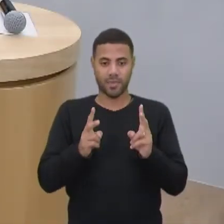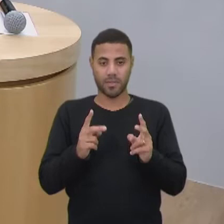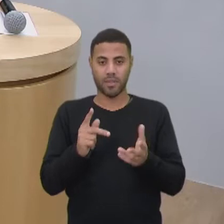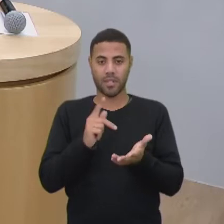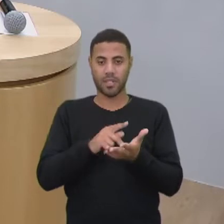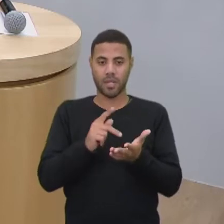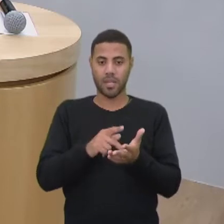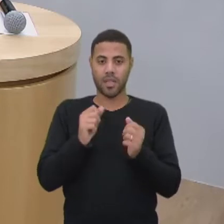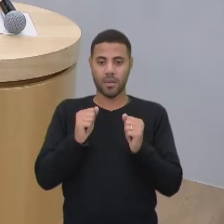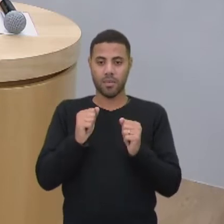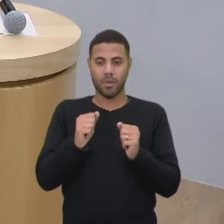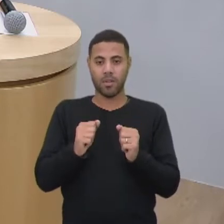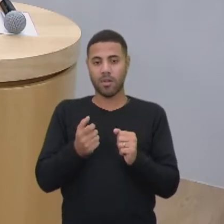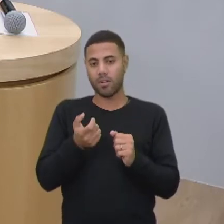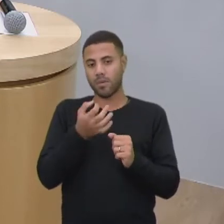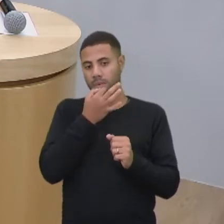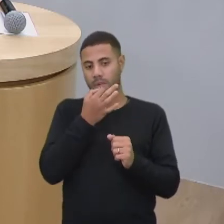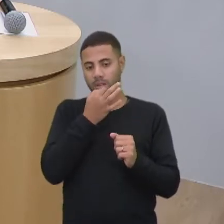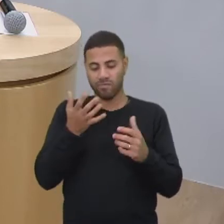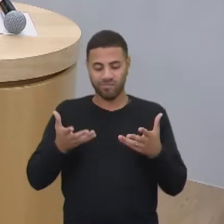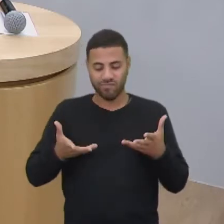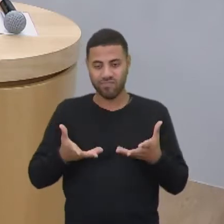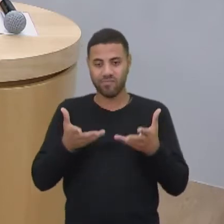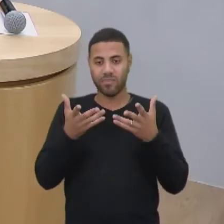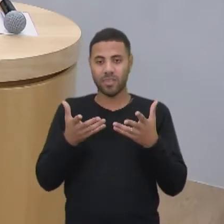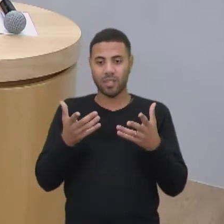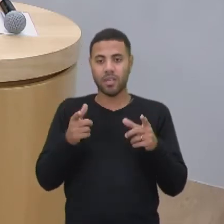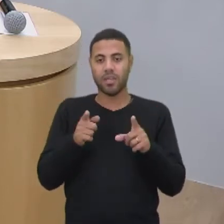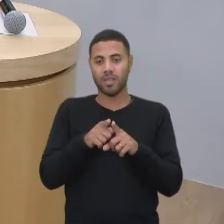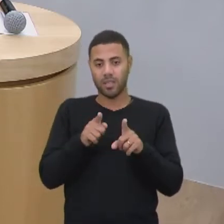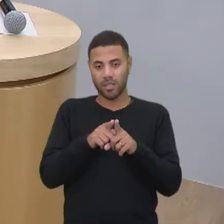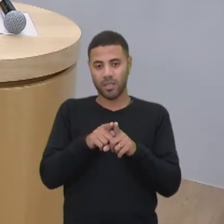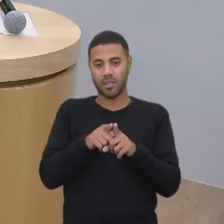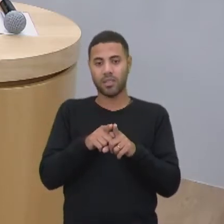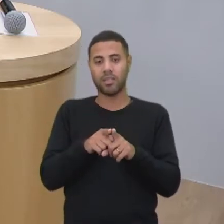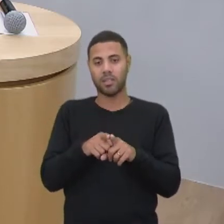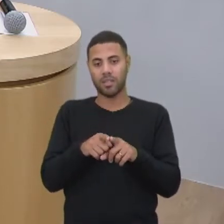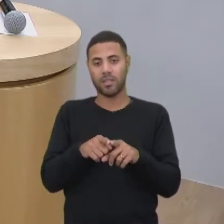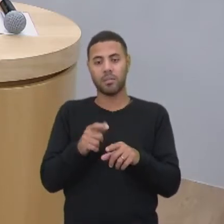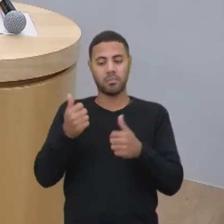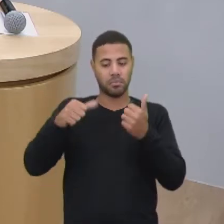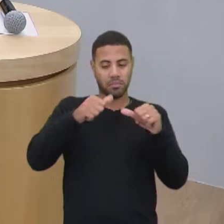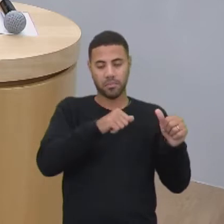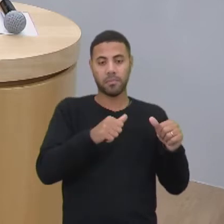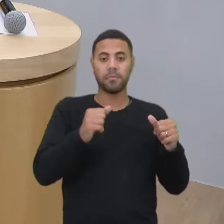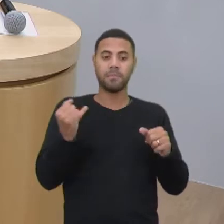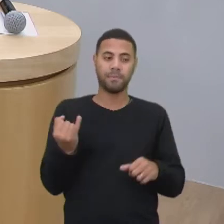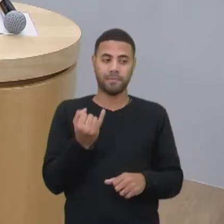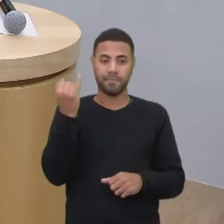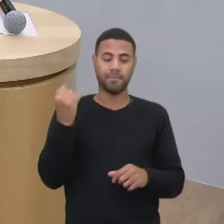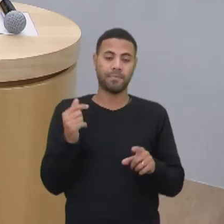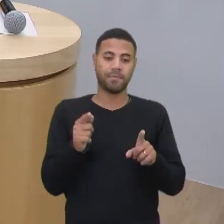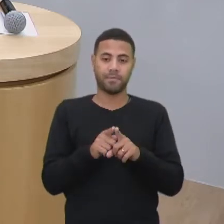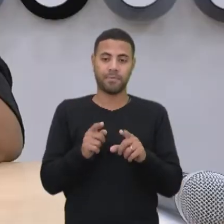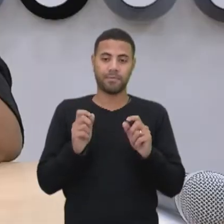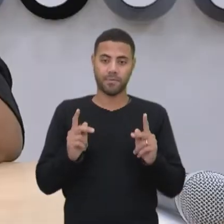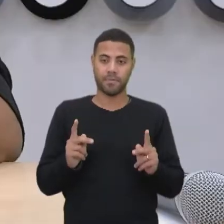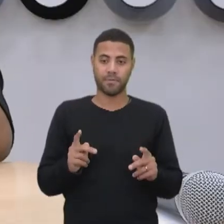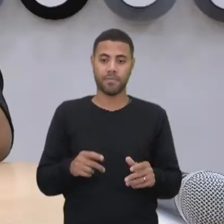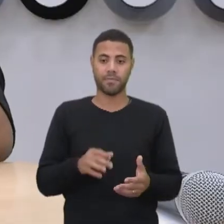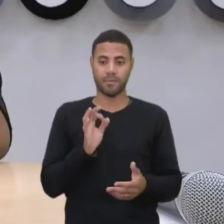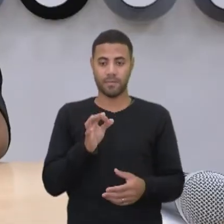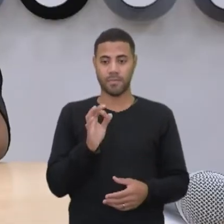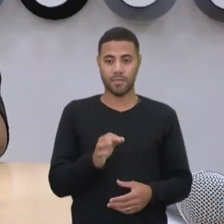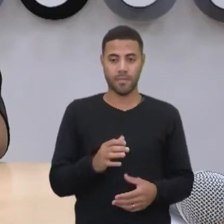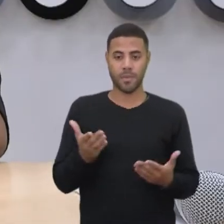pode ser construtiva ou não, ela pode ser destrutiva. Mas ela parte disso, né? Ela parte de uma análise, né? Muito Precisa bom. ter isso. É isso. Então,